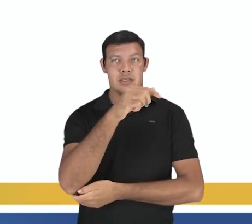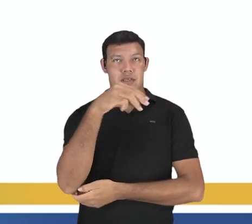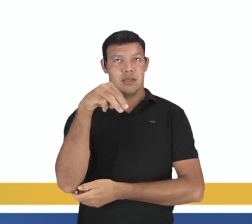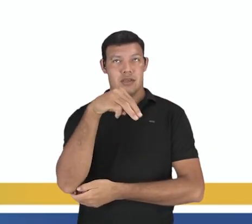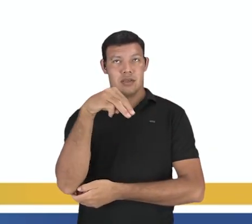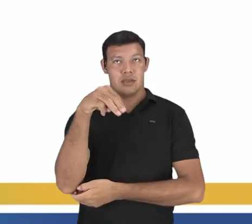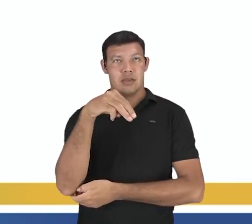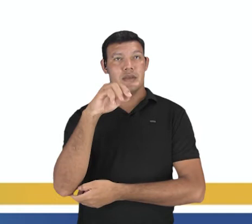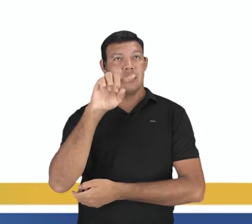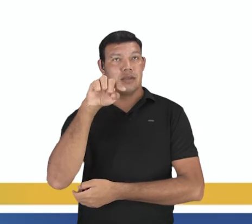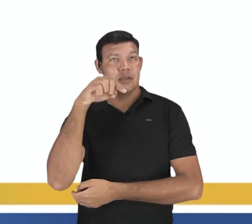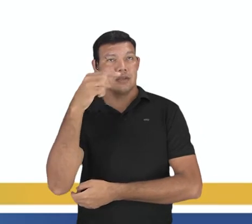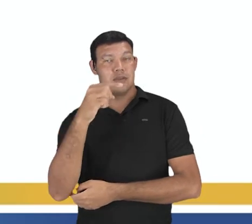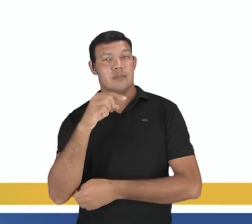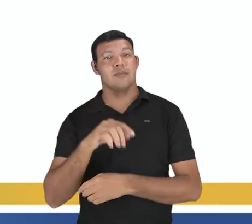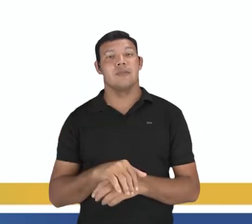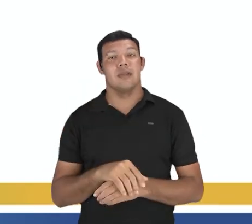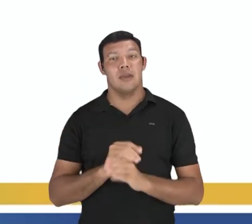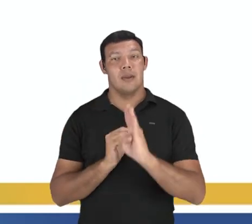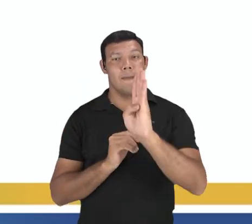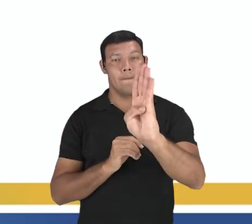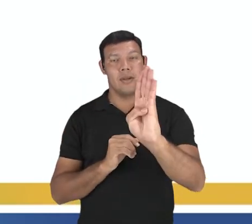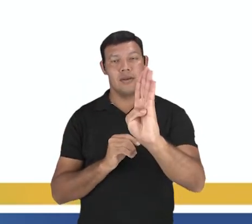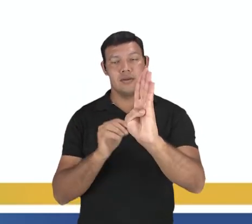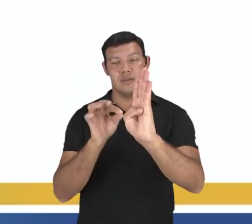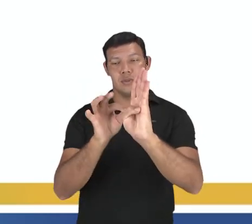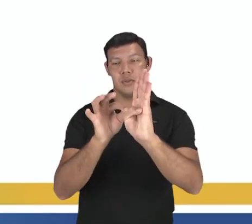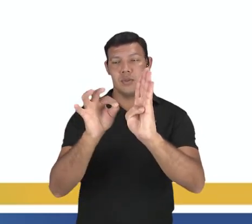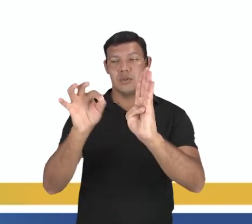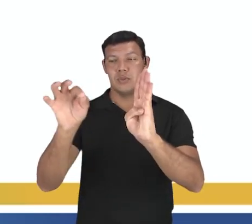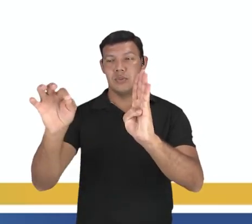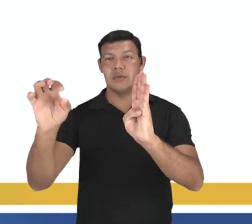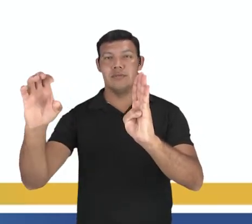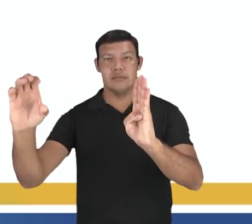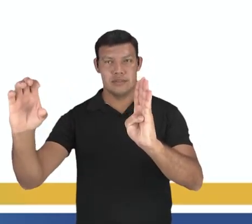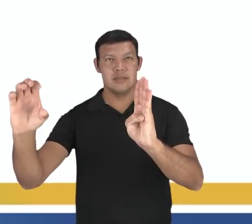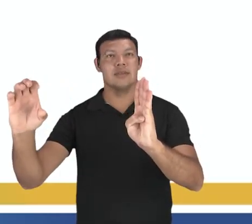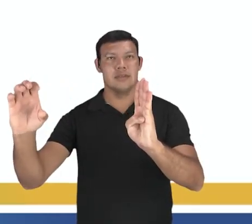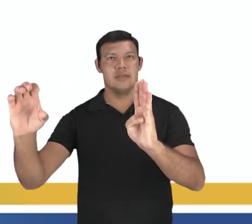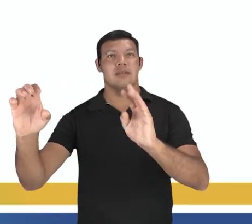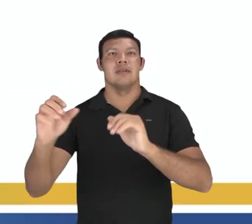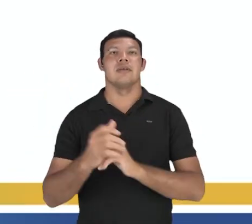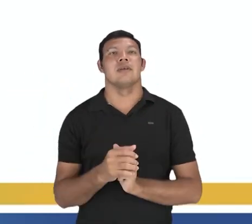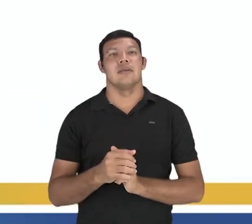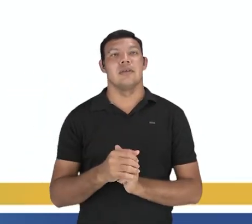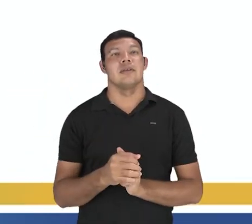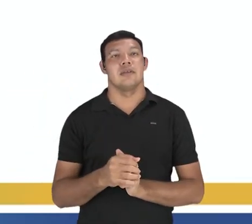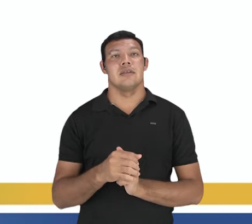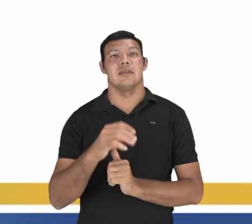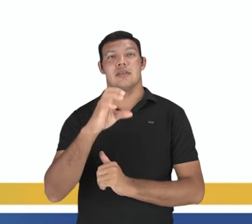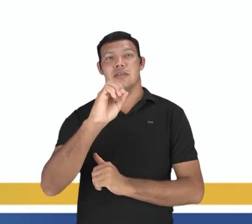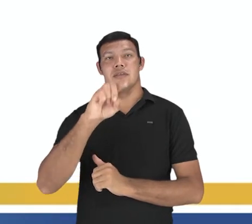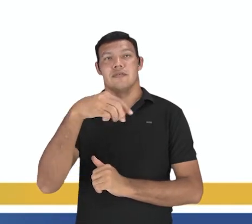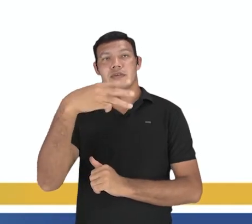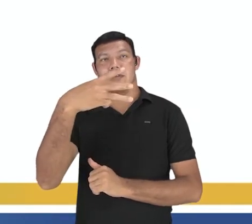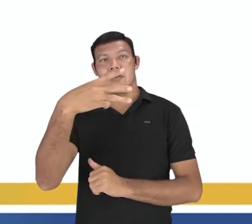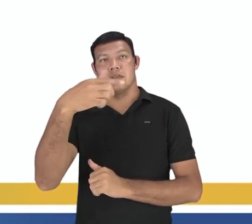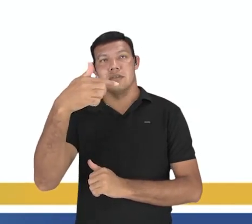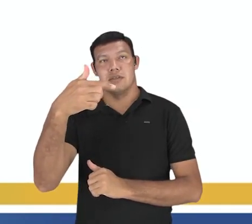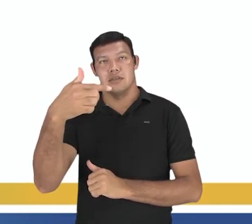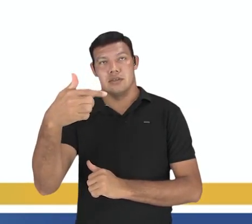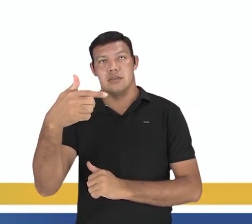seguida ela foi beber até ser percorrendo 0,32 cm e finalmente foi de certo é de